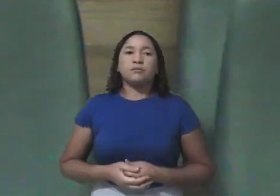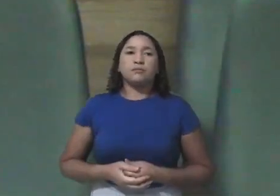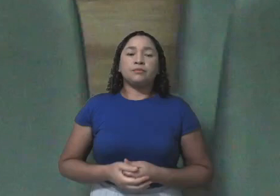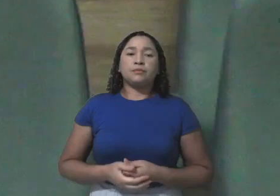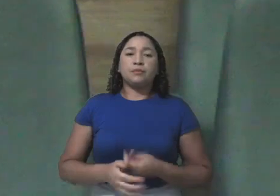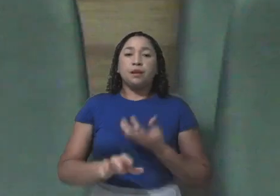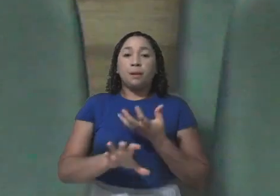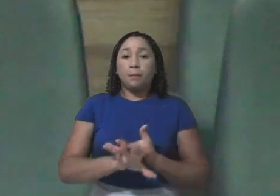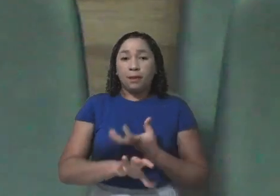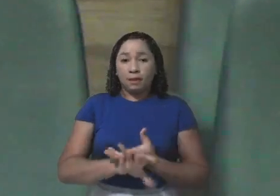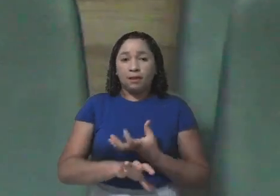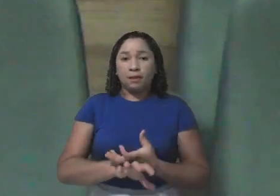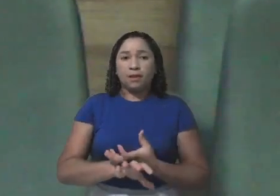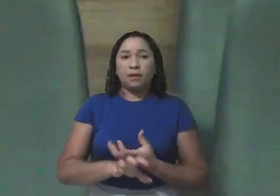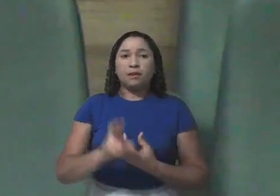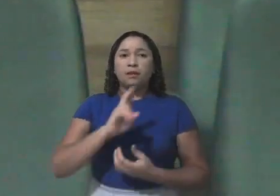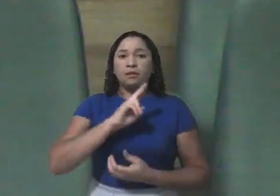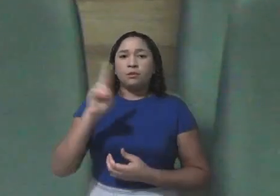escatologia.